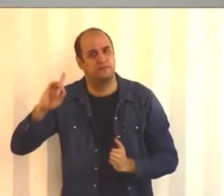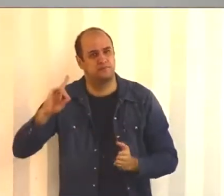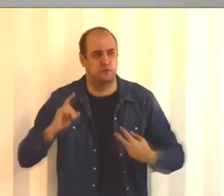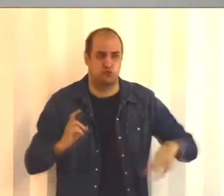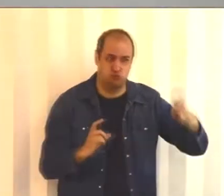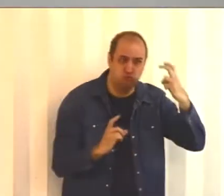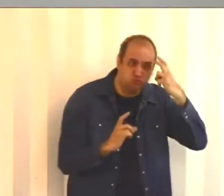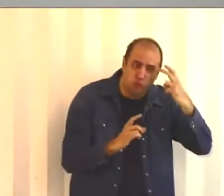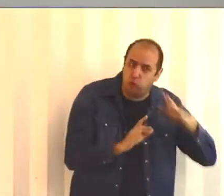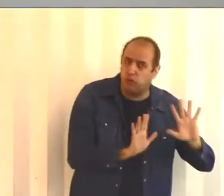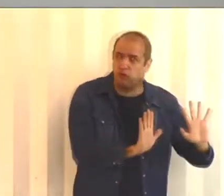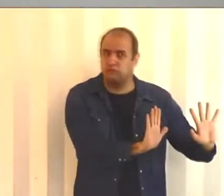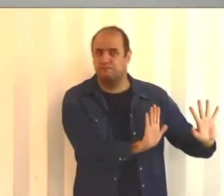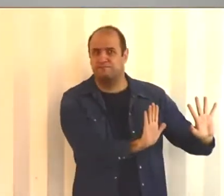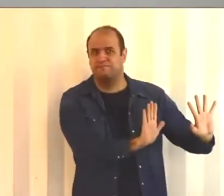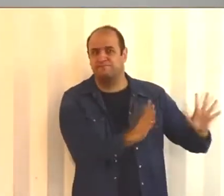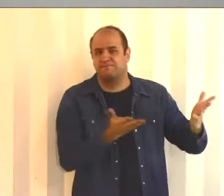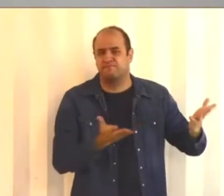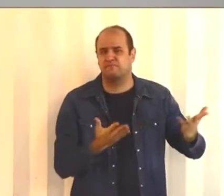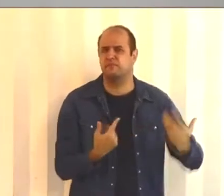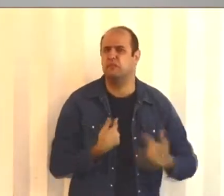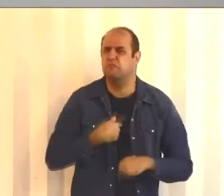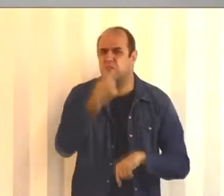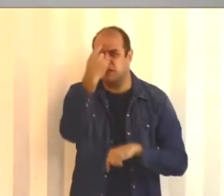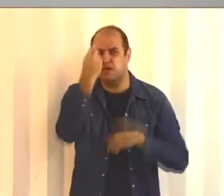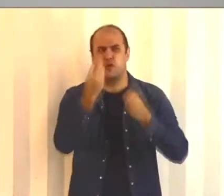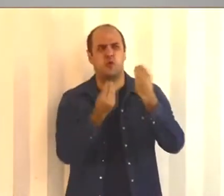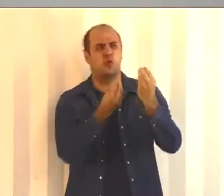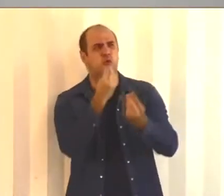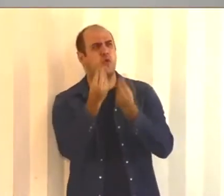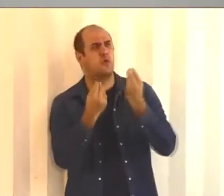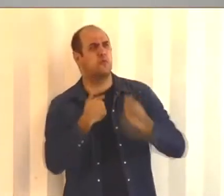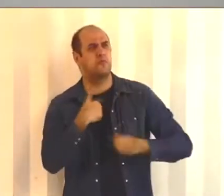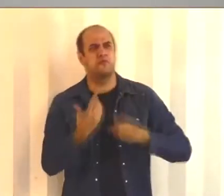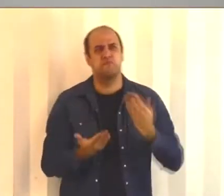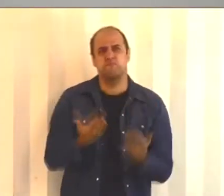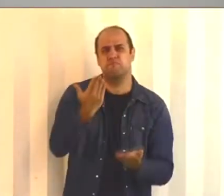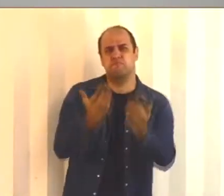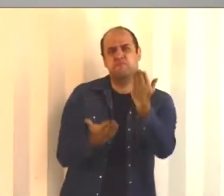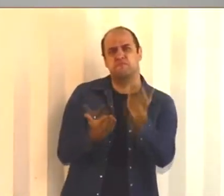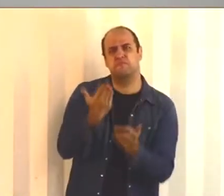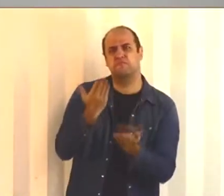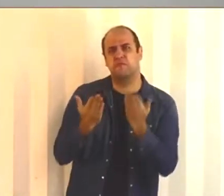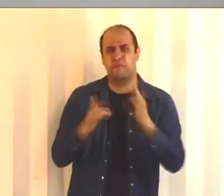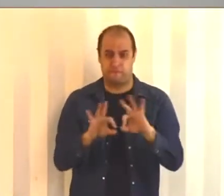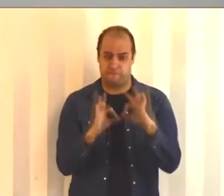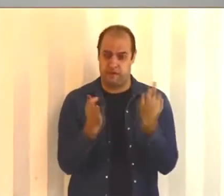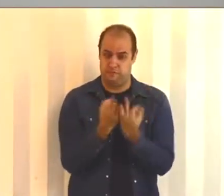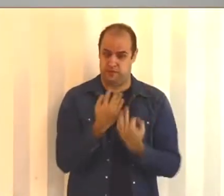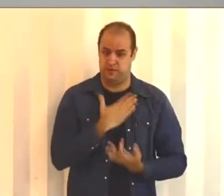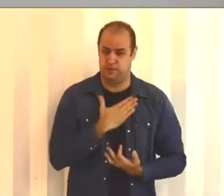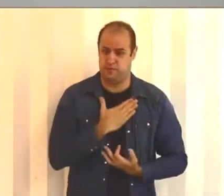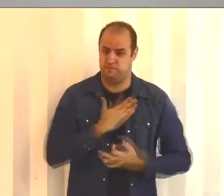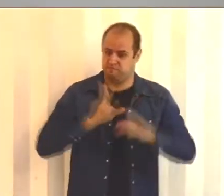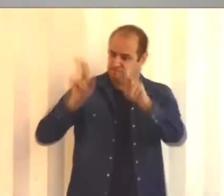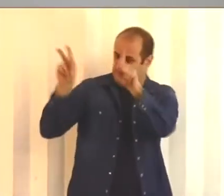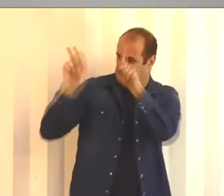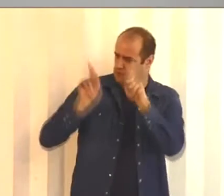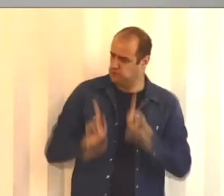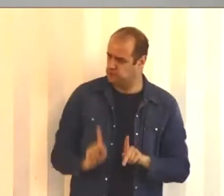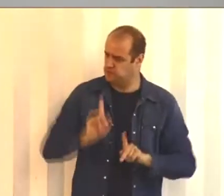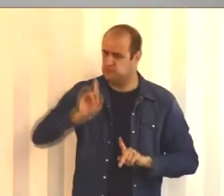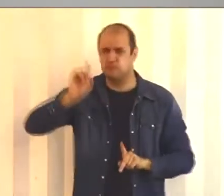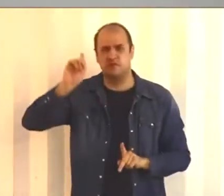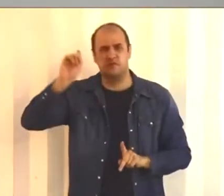culturas. E então, como é que a gente consegue avaliar se a nossa família é uma família na presença de